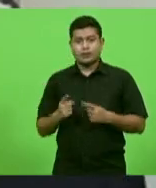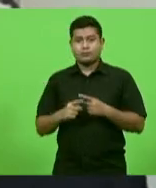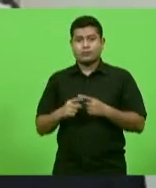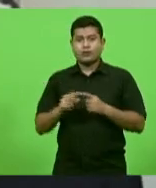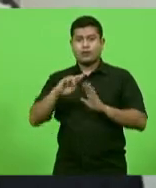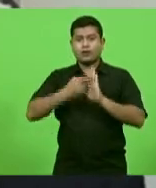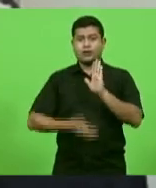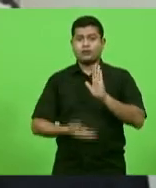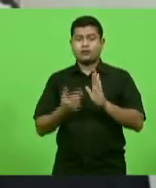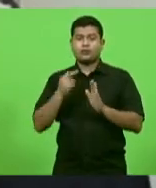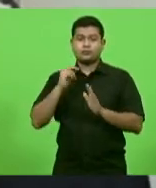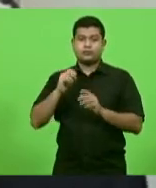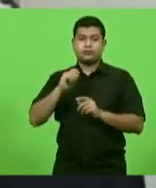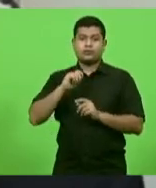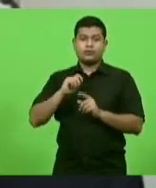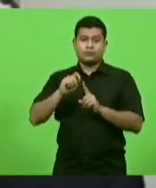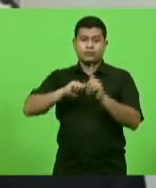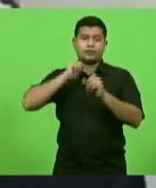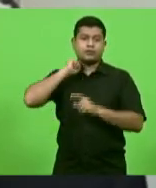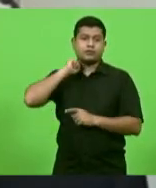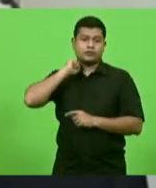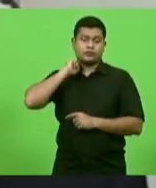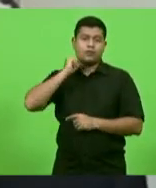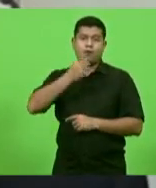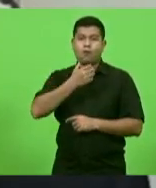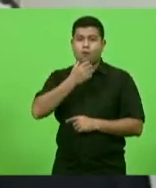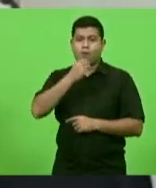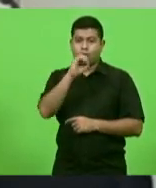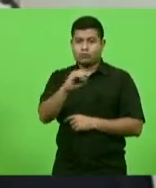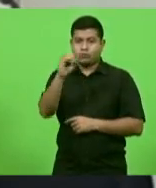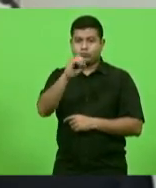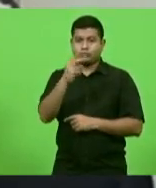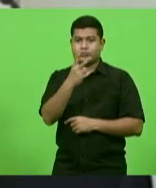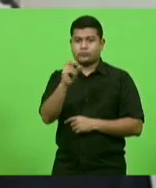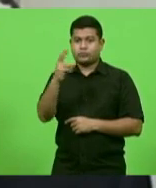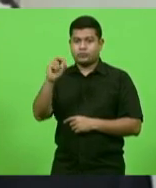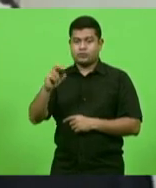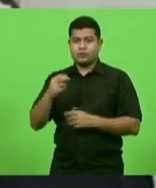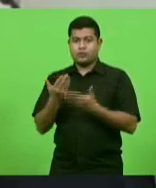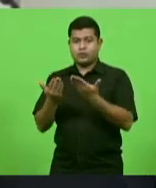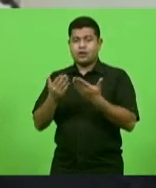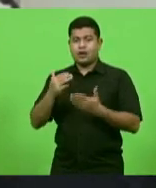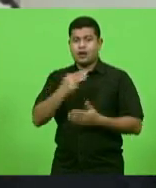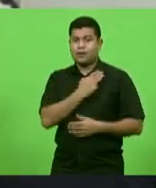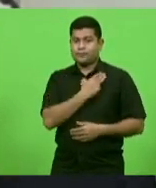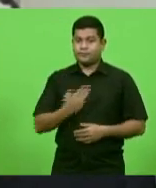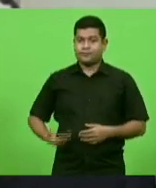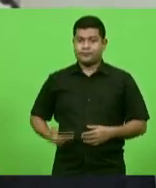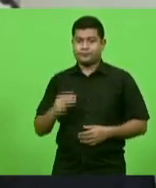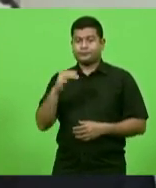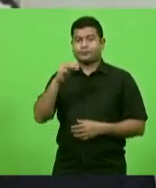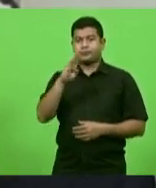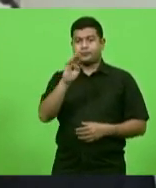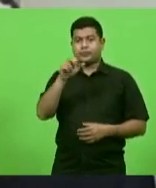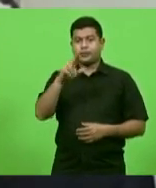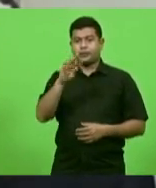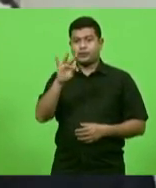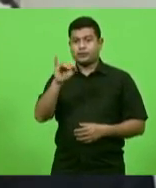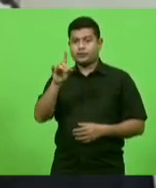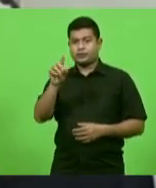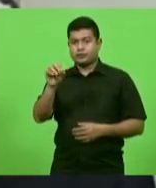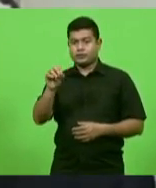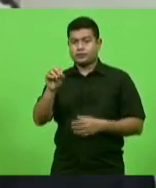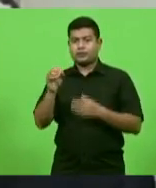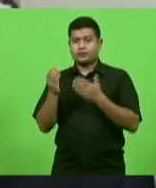em outubro de dois mil e vinte ao relator do inquérito 1427 Ministro Benedito Gonçalves do Superior Tribunal